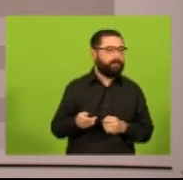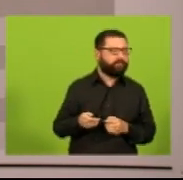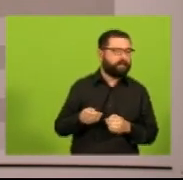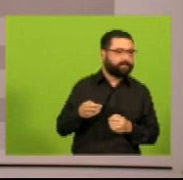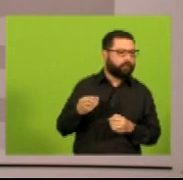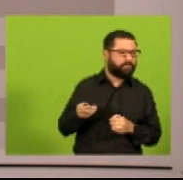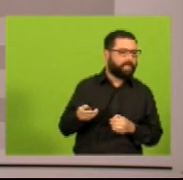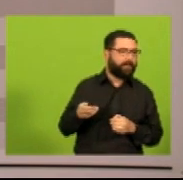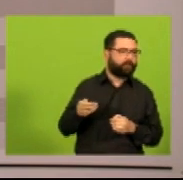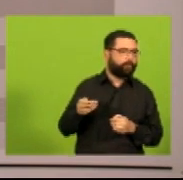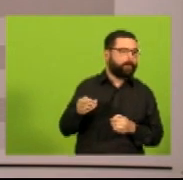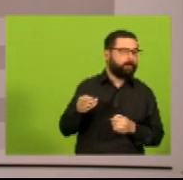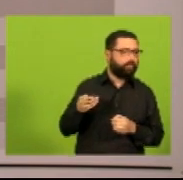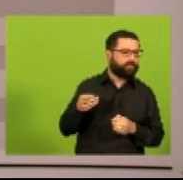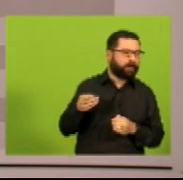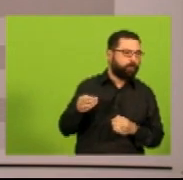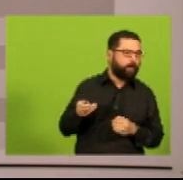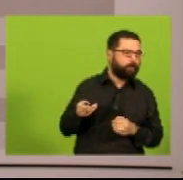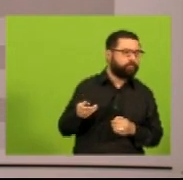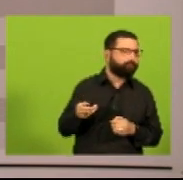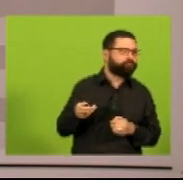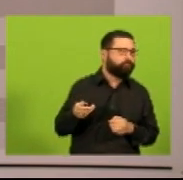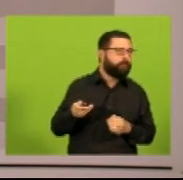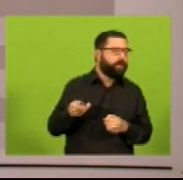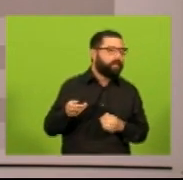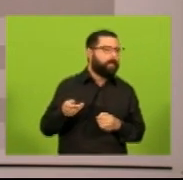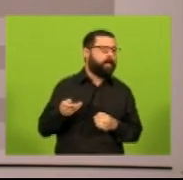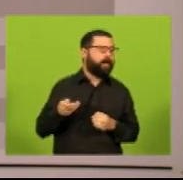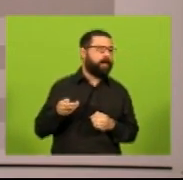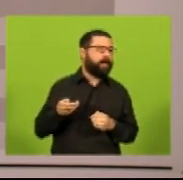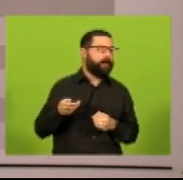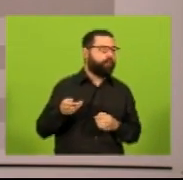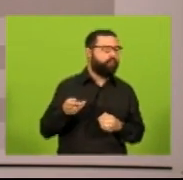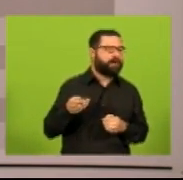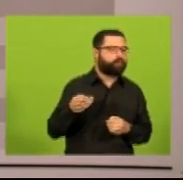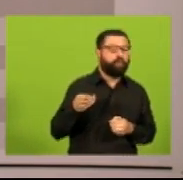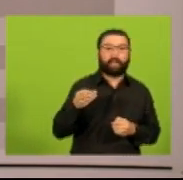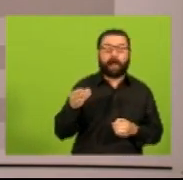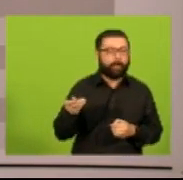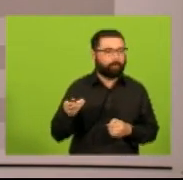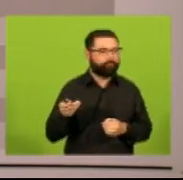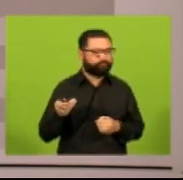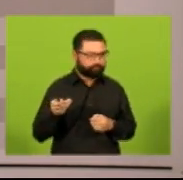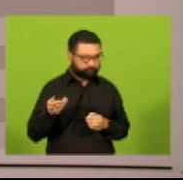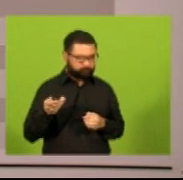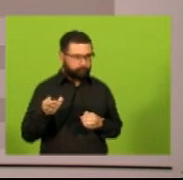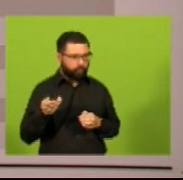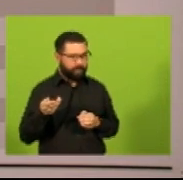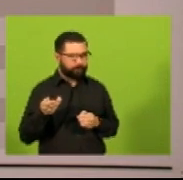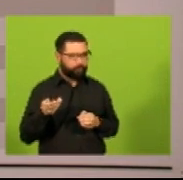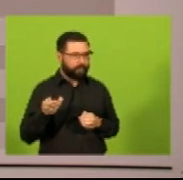O cinza, 0,6, o branco, 0,8. O azul claro,